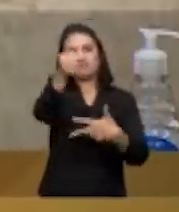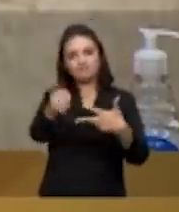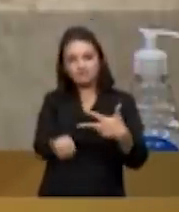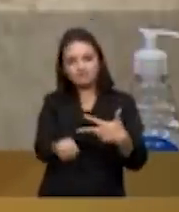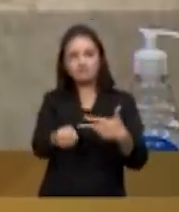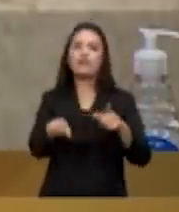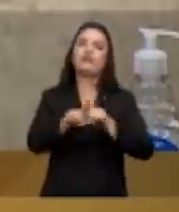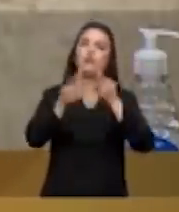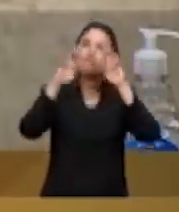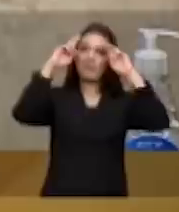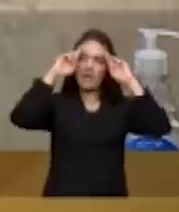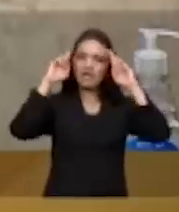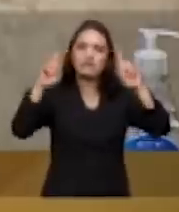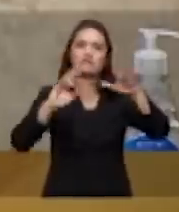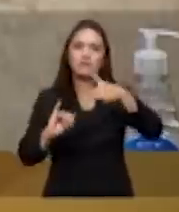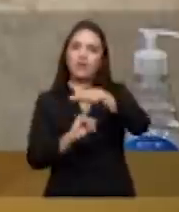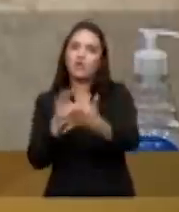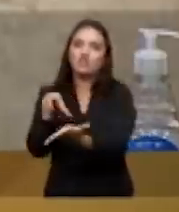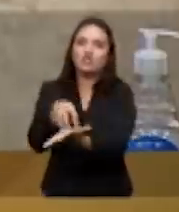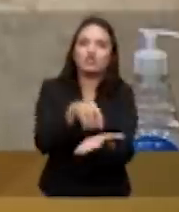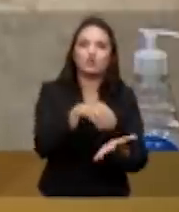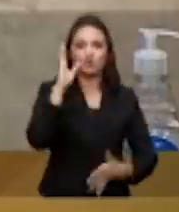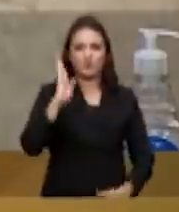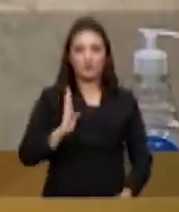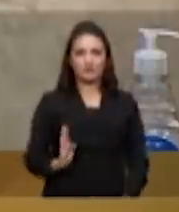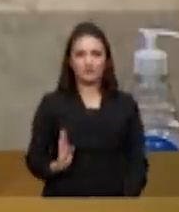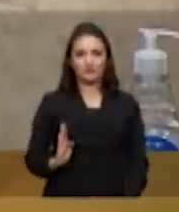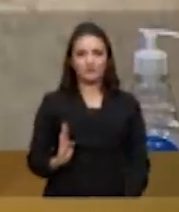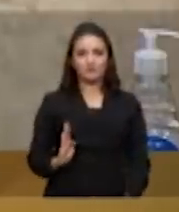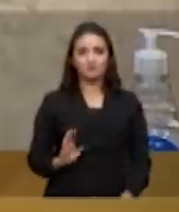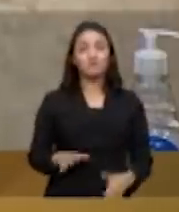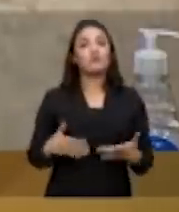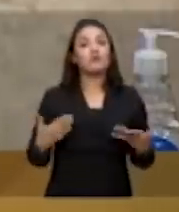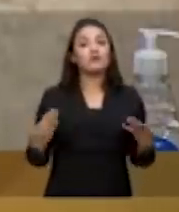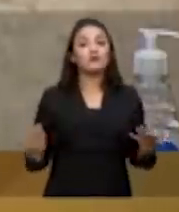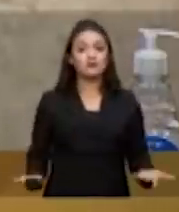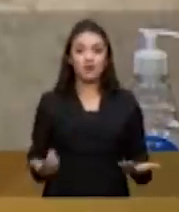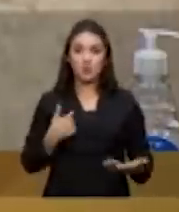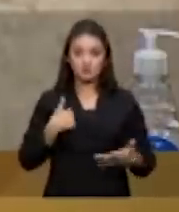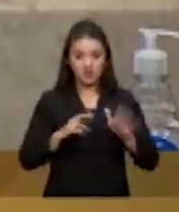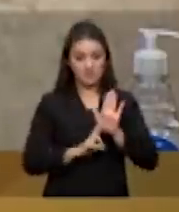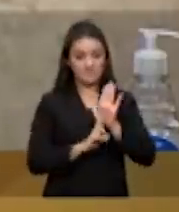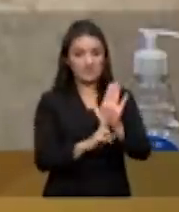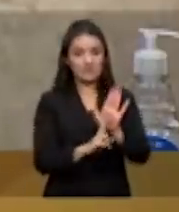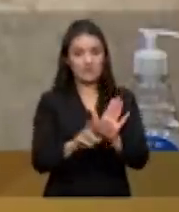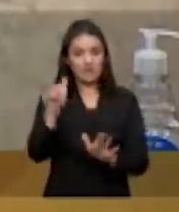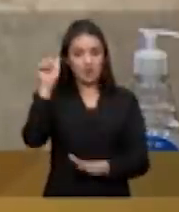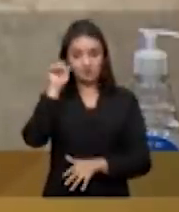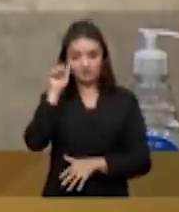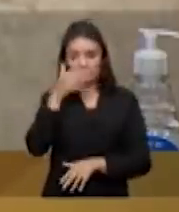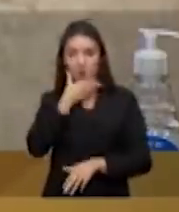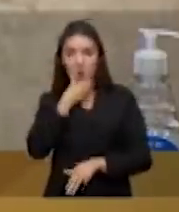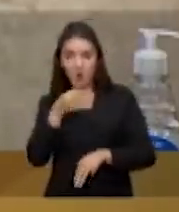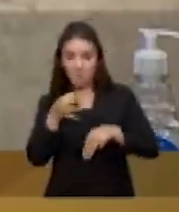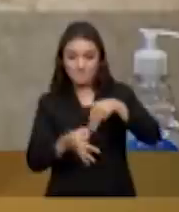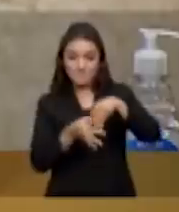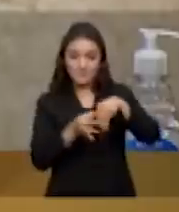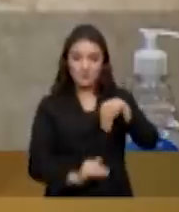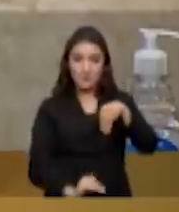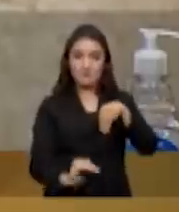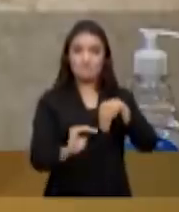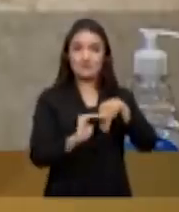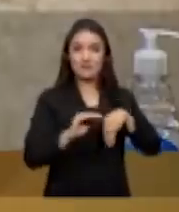às instituições deste país. Em nome das ministras e dos ministros